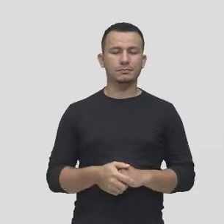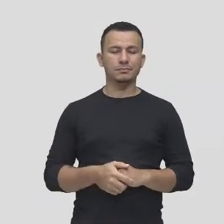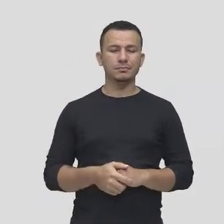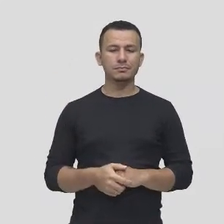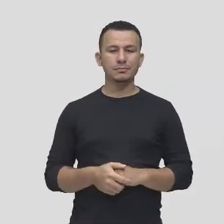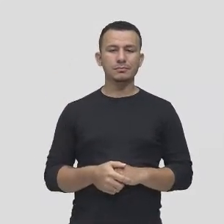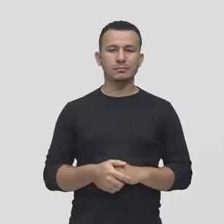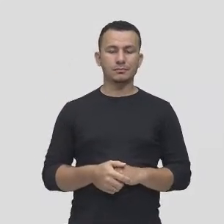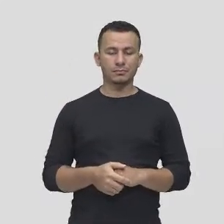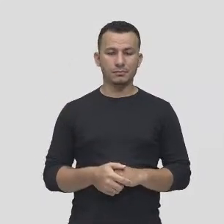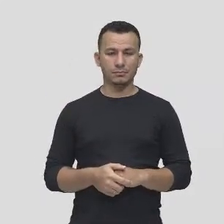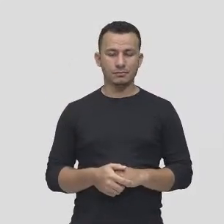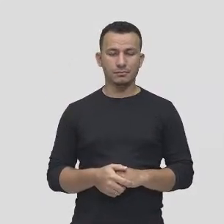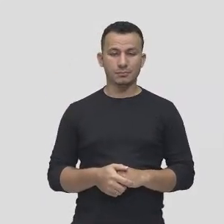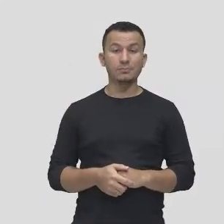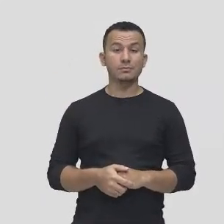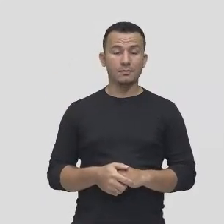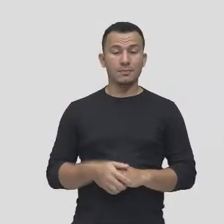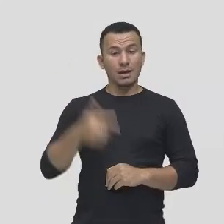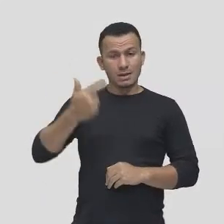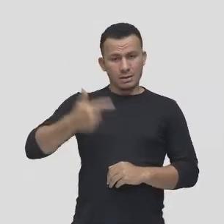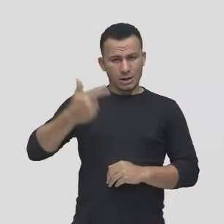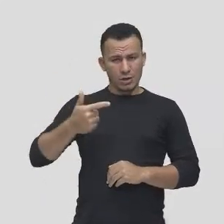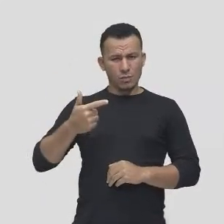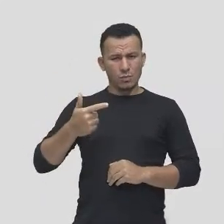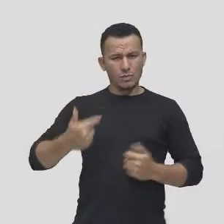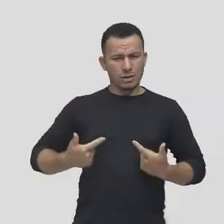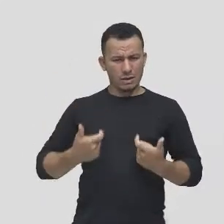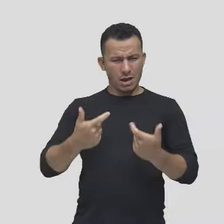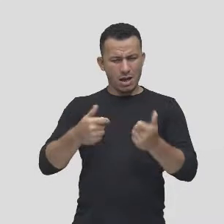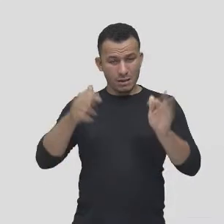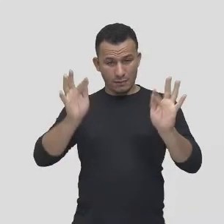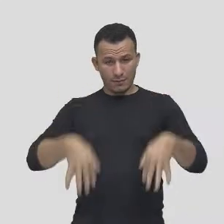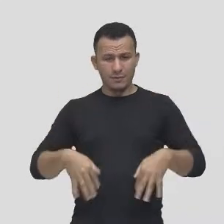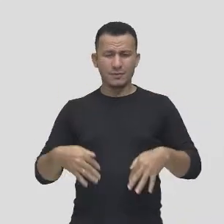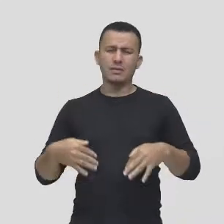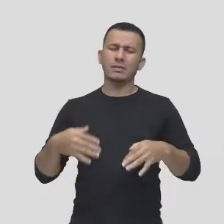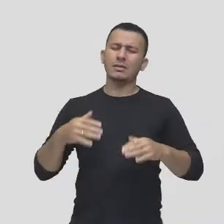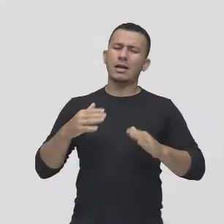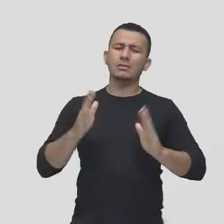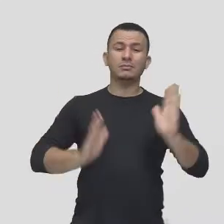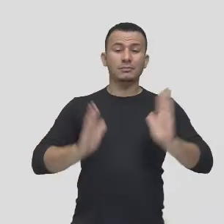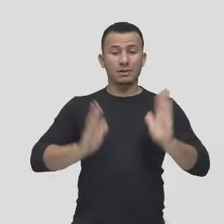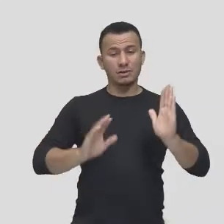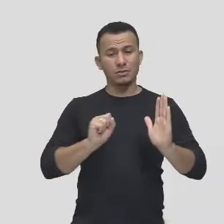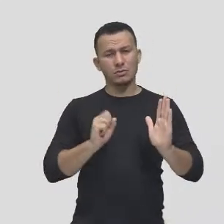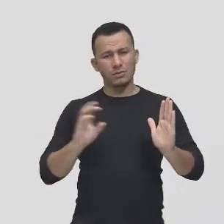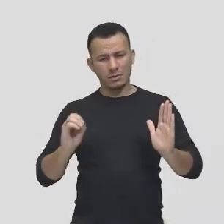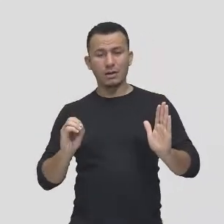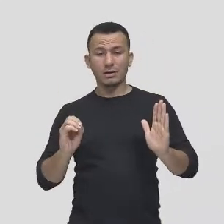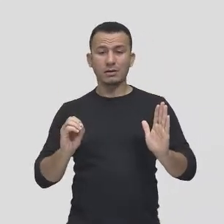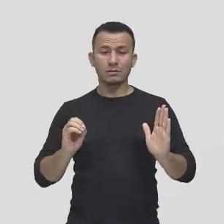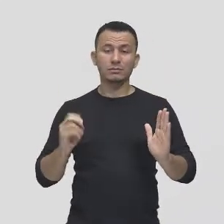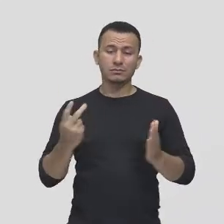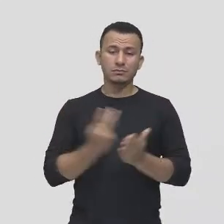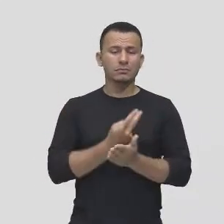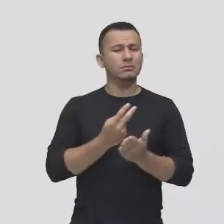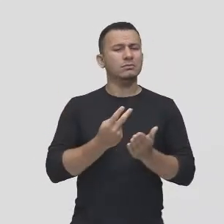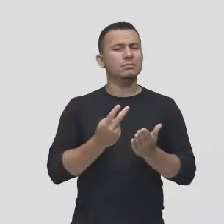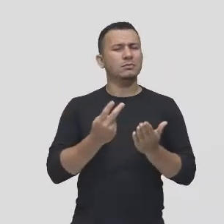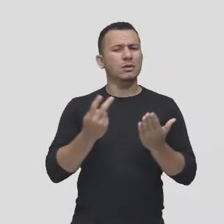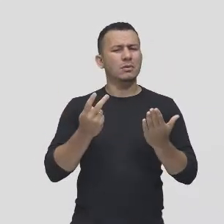que depois da Segunda Guerra, até o final da década de 80 mais ou menos, houve, né, meio que uma